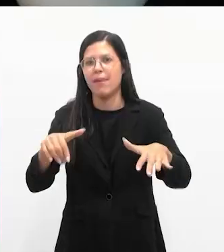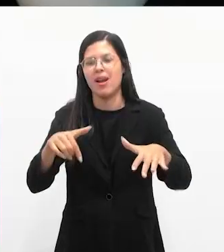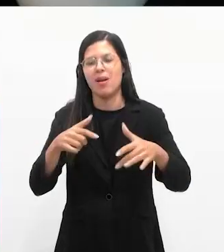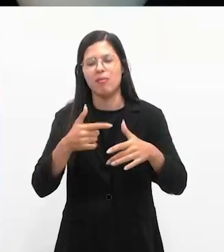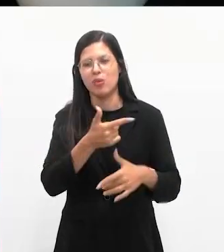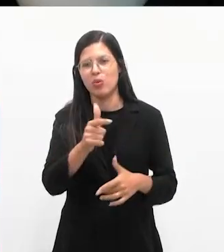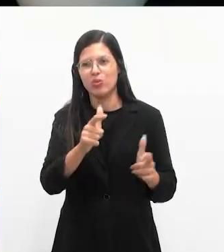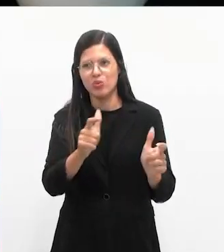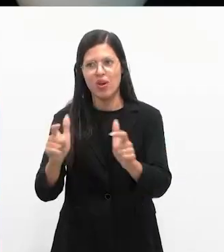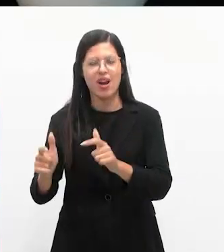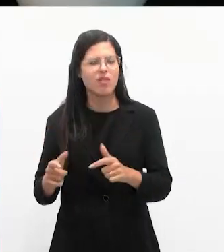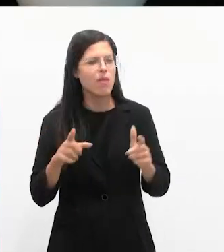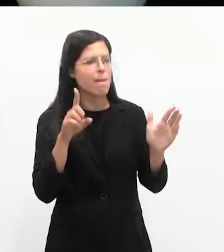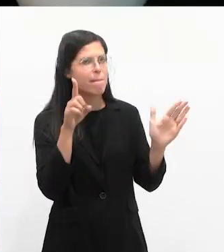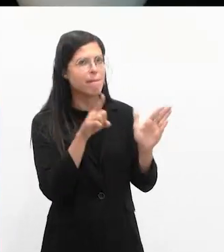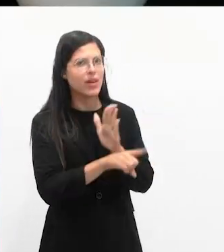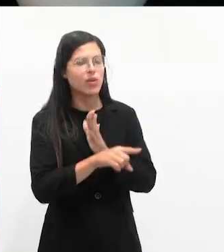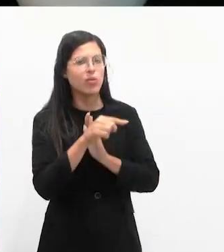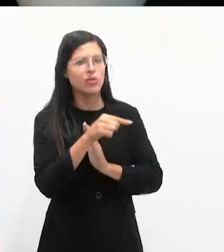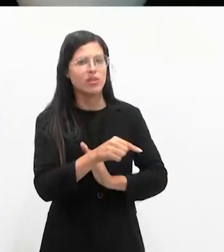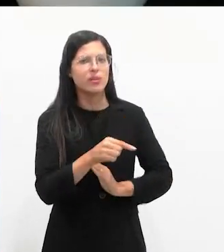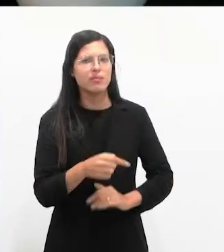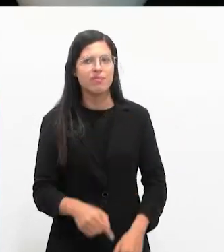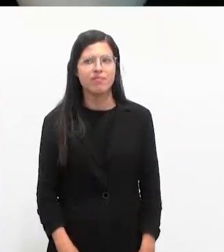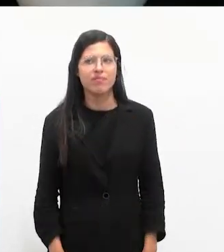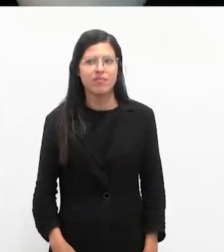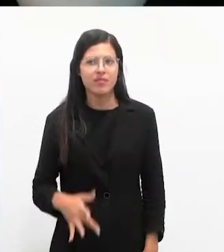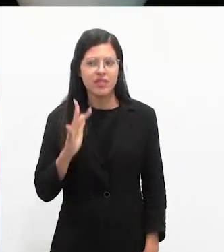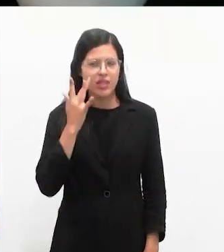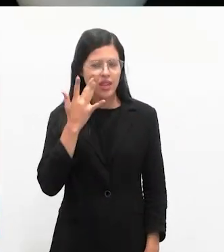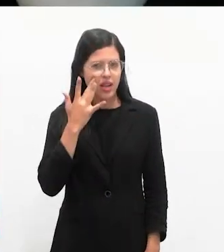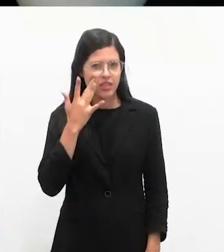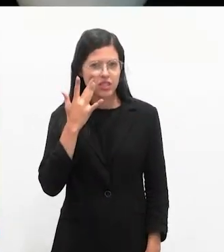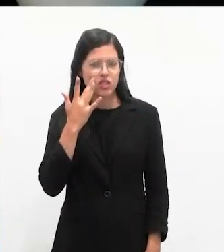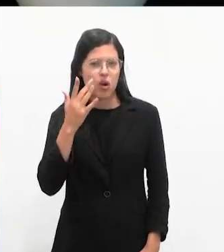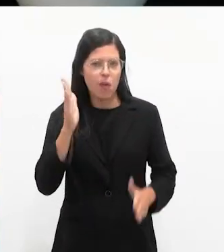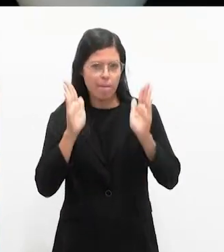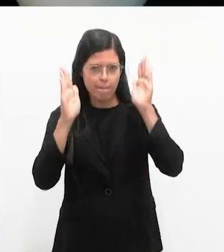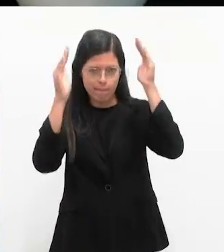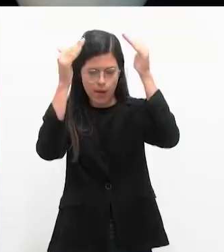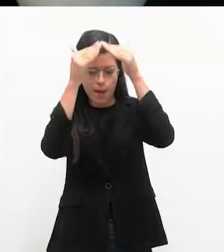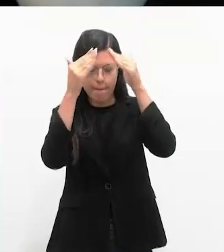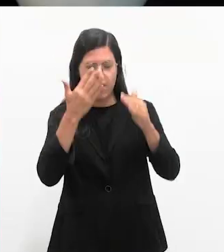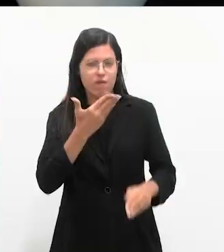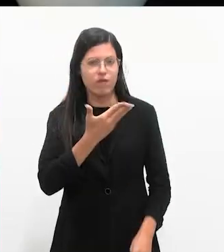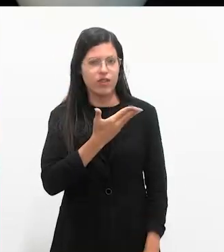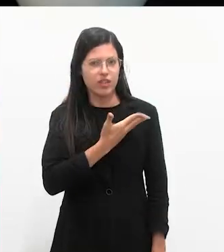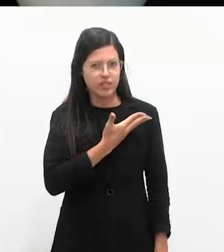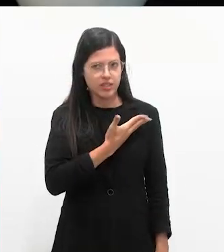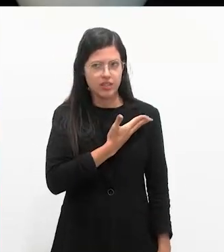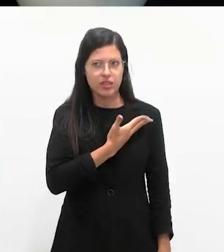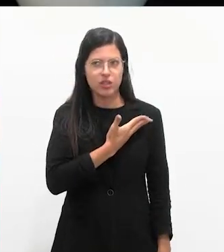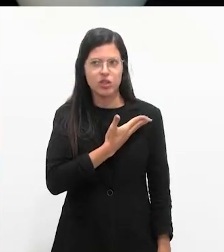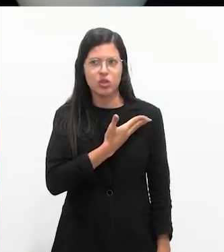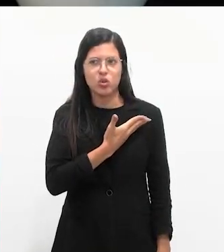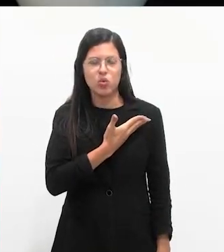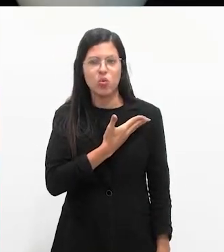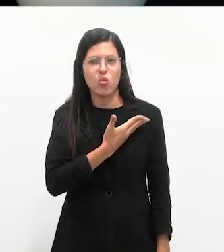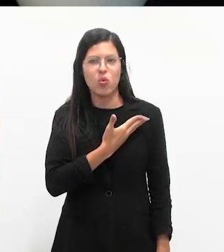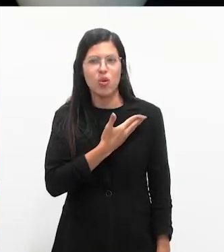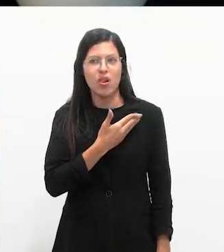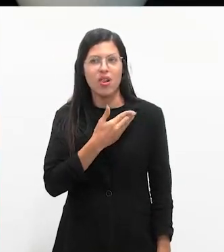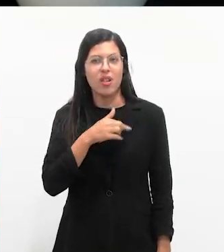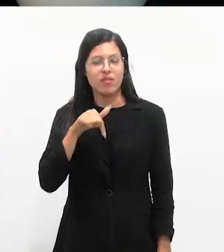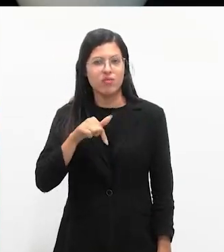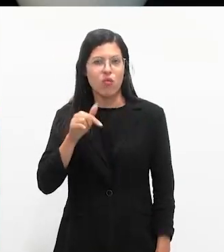não seminarista. Você acha que quando o Papa Francisco trouxe ele para o